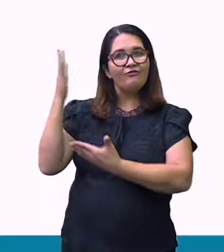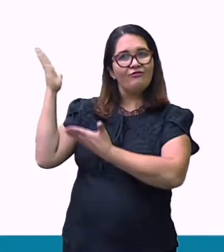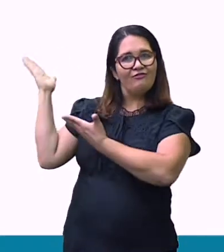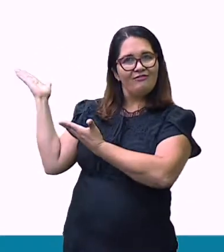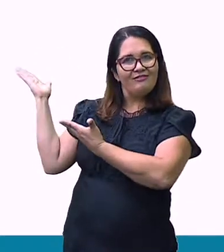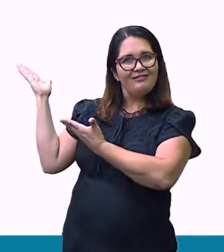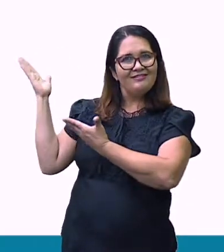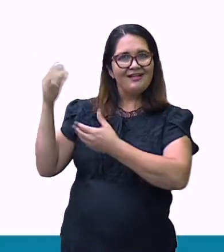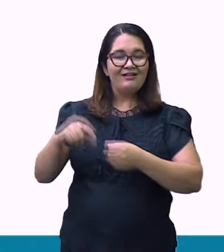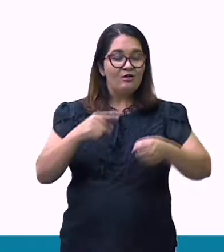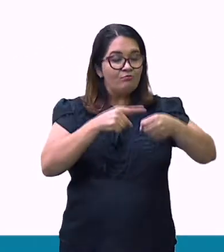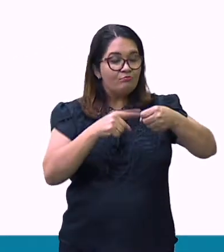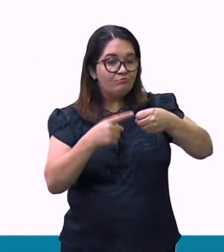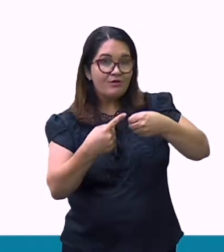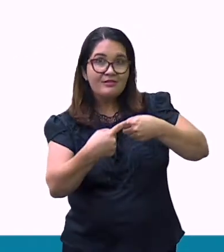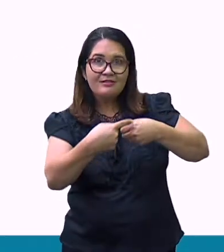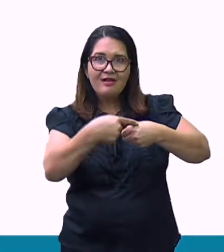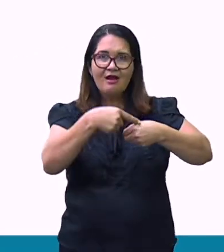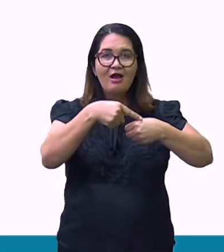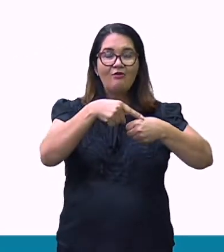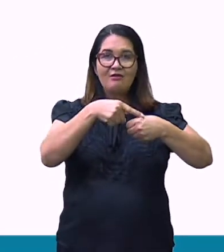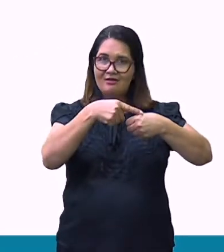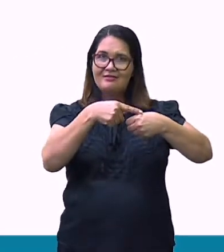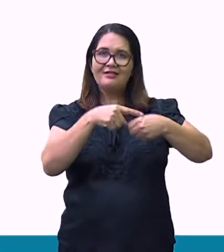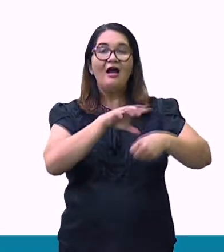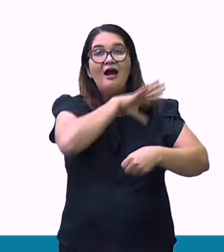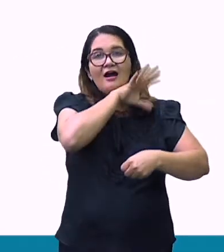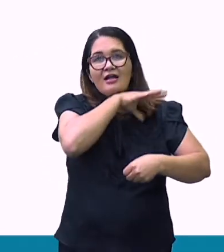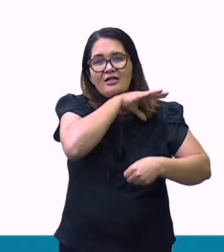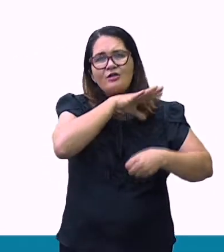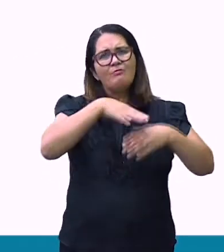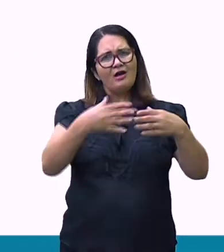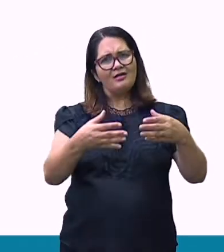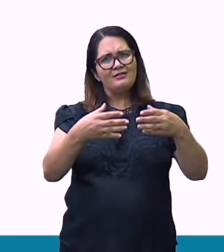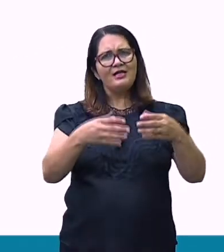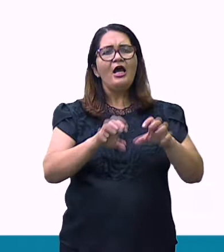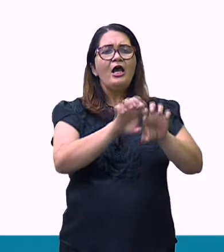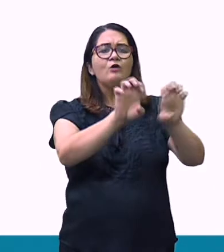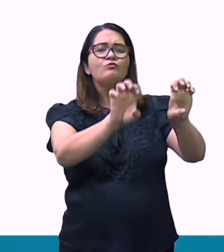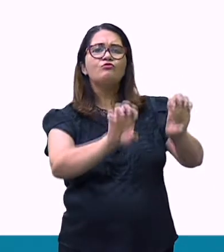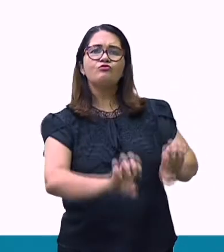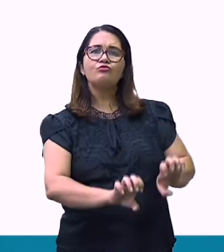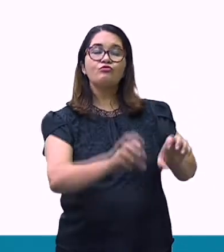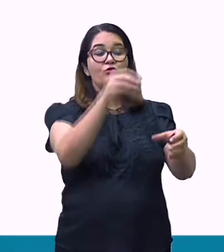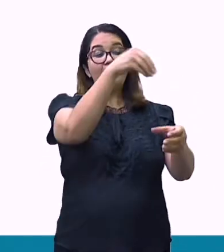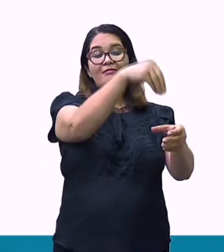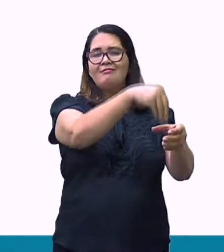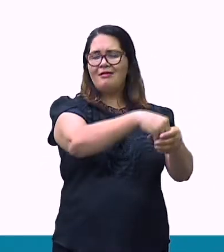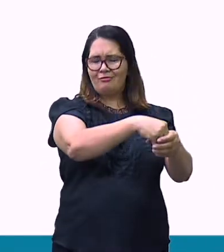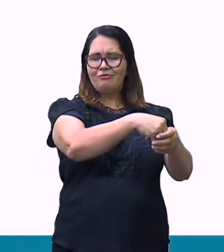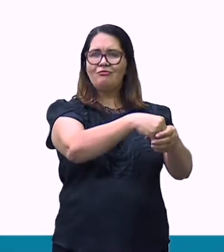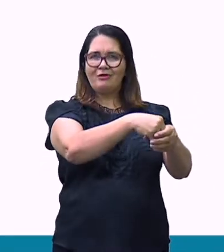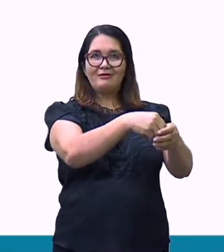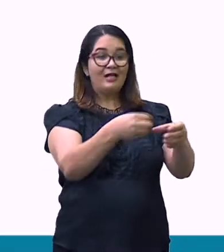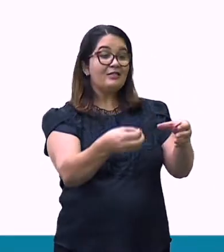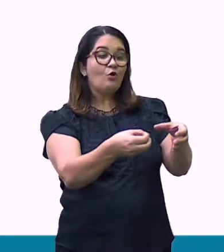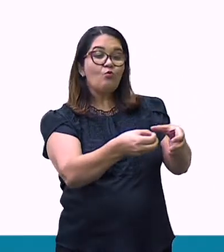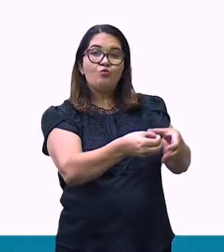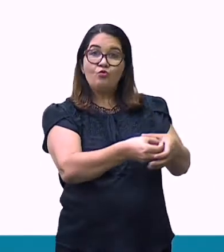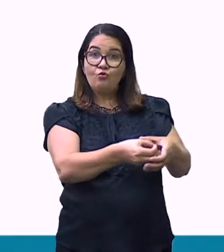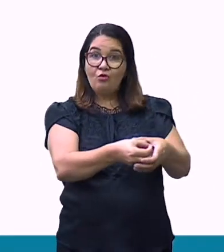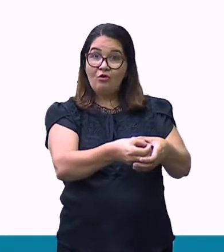várias estruturas. Essas estruturas são organizadas dentro de um perímetro. Para que